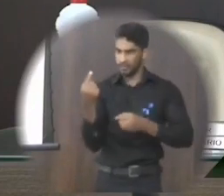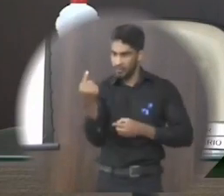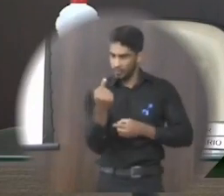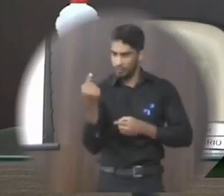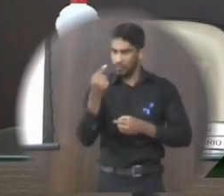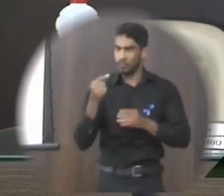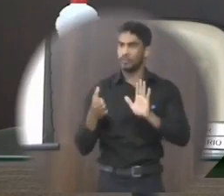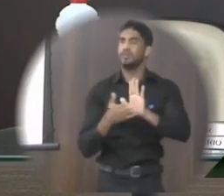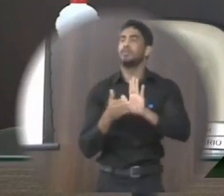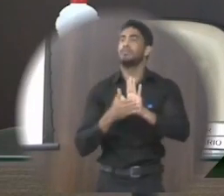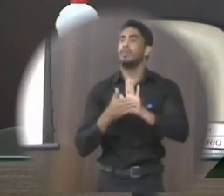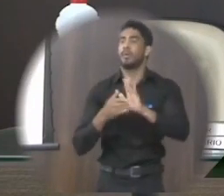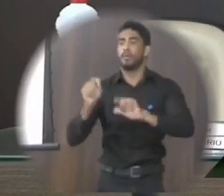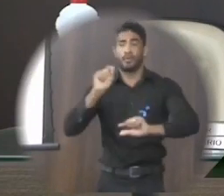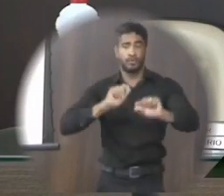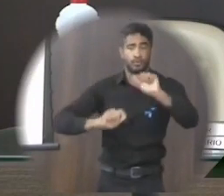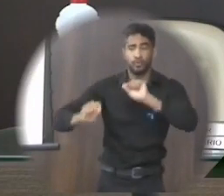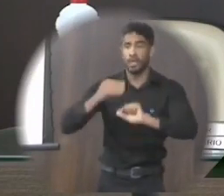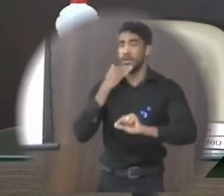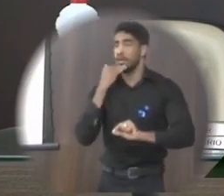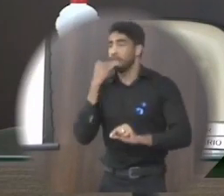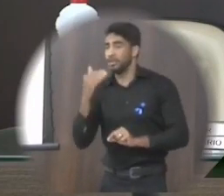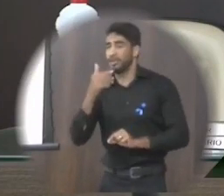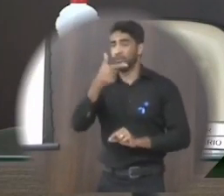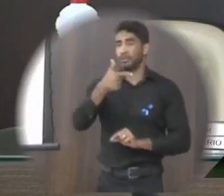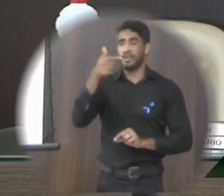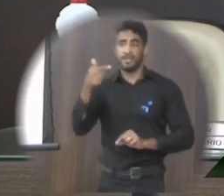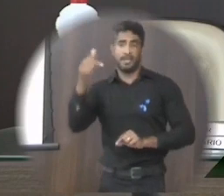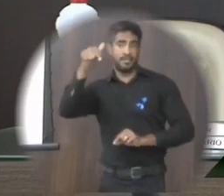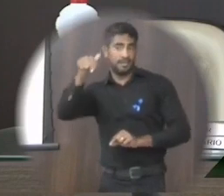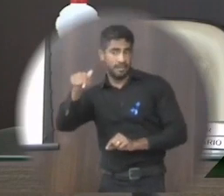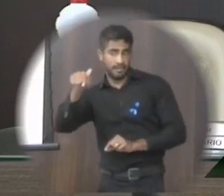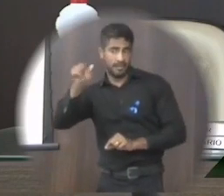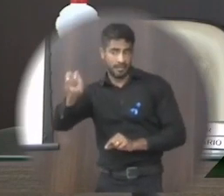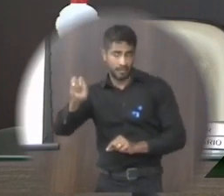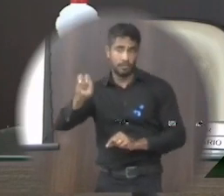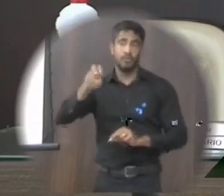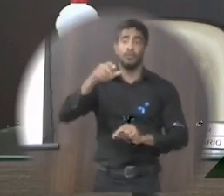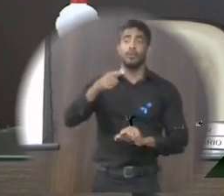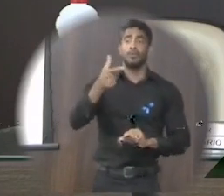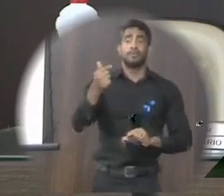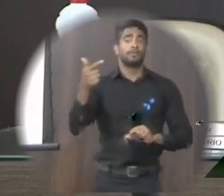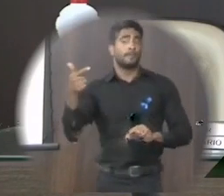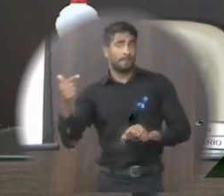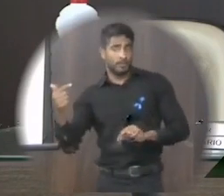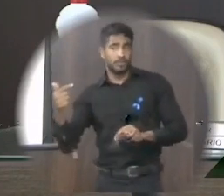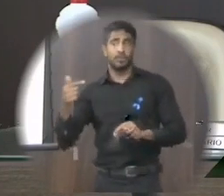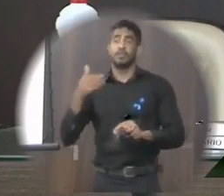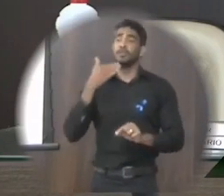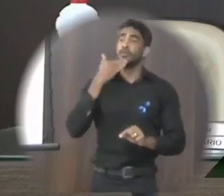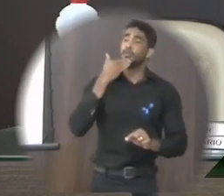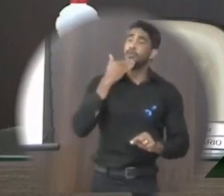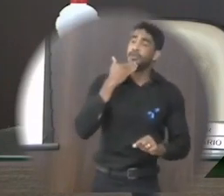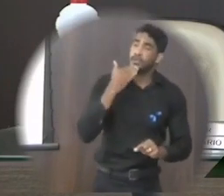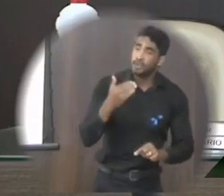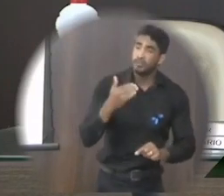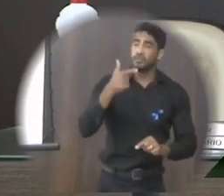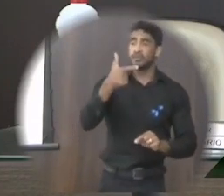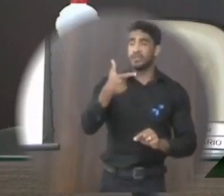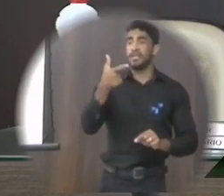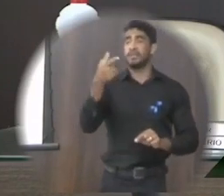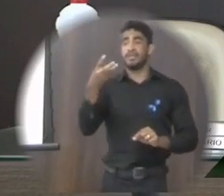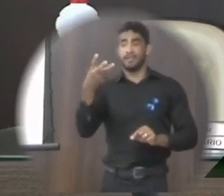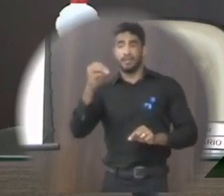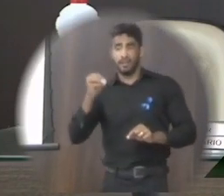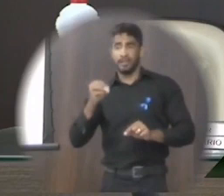das seguintes proposições: requerimentos 275 a 287 2021, indicações de necessidade de